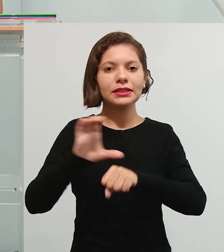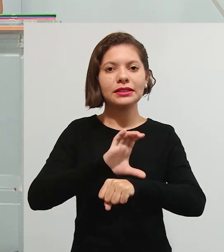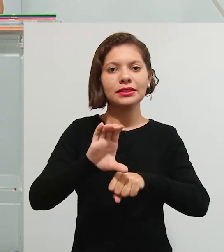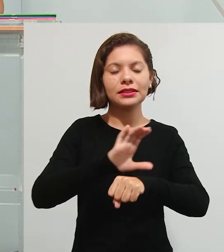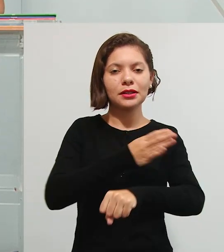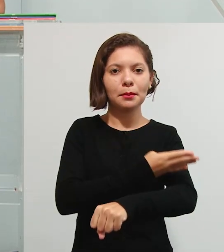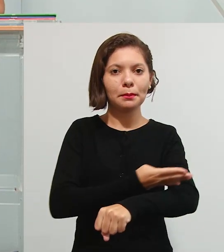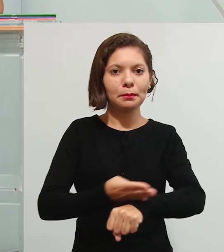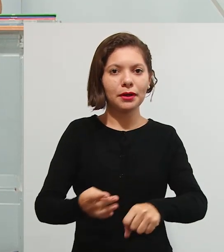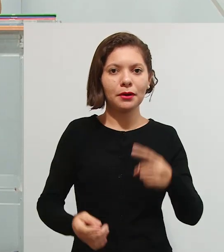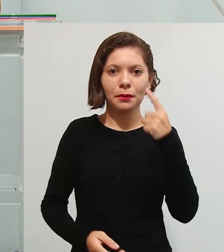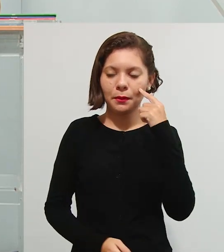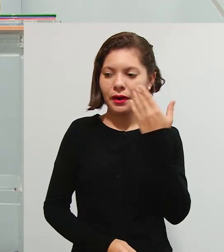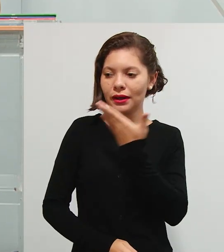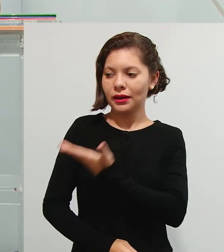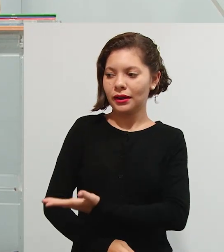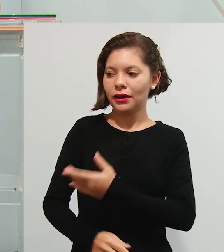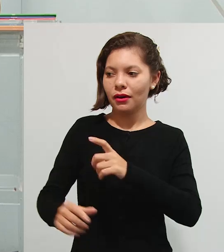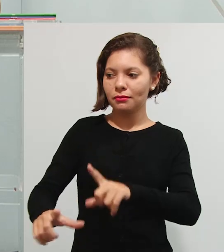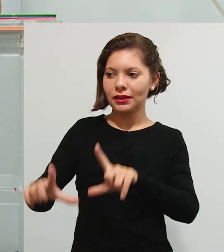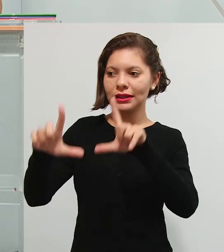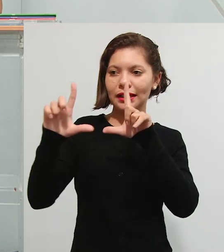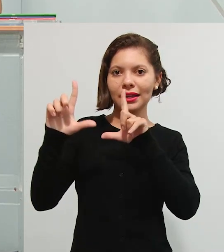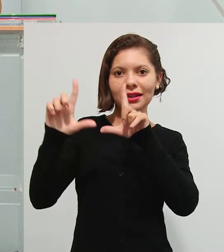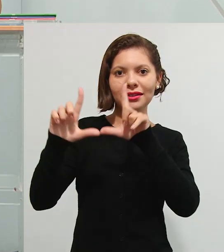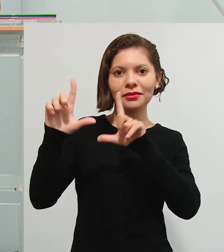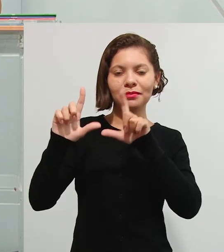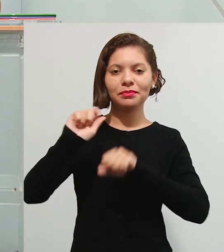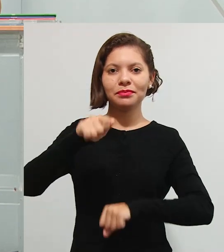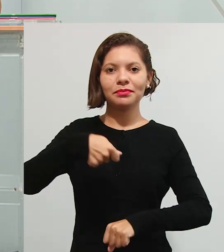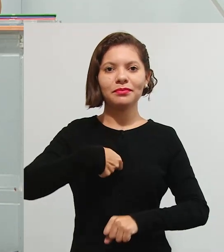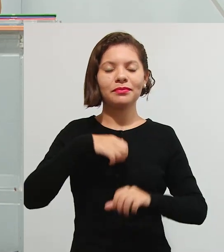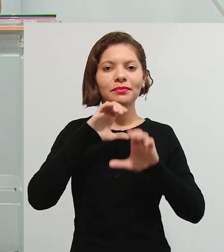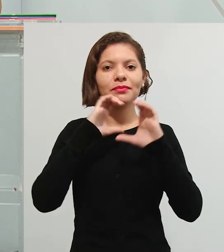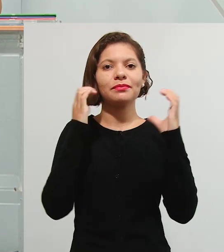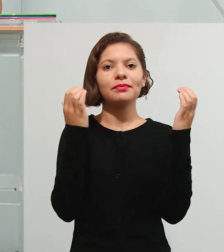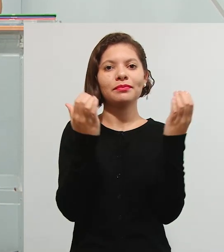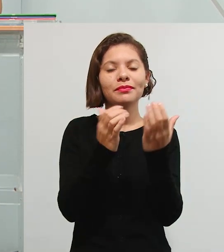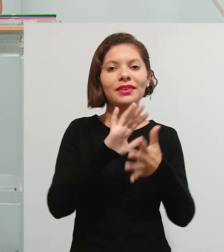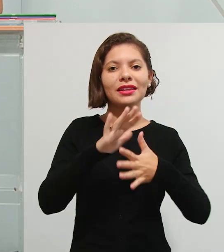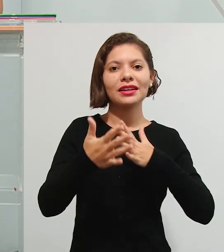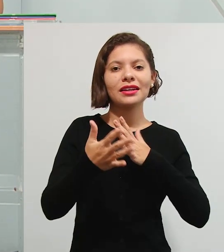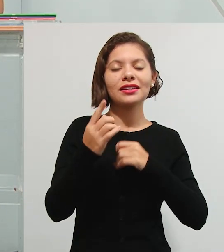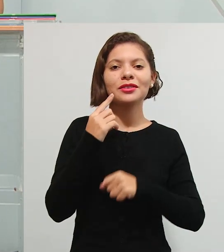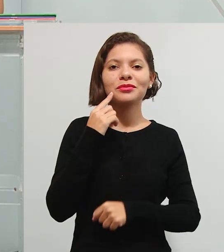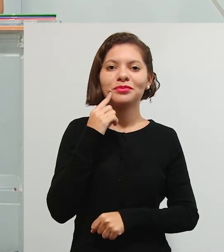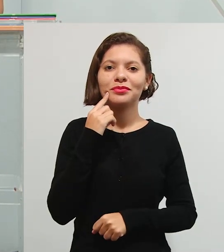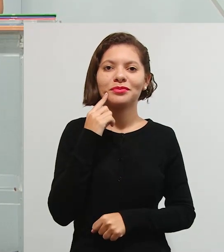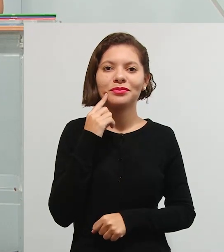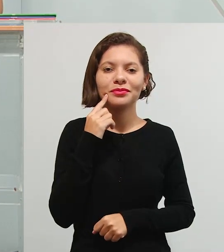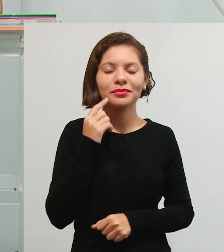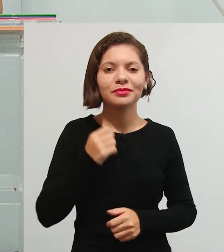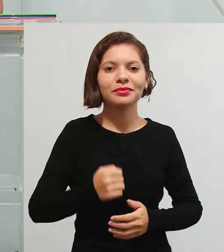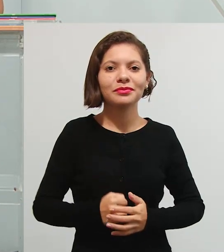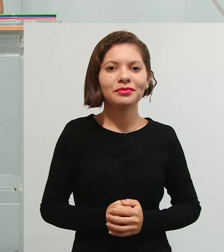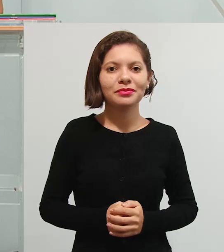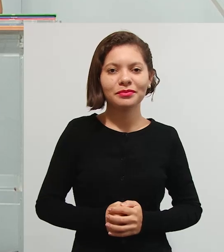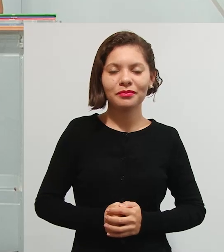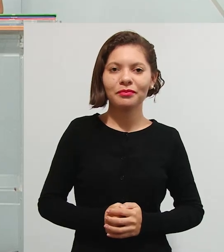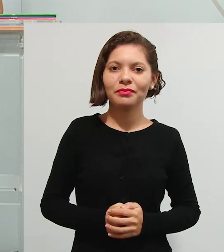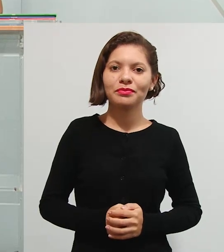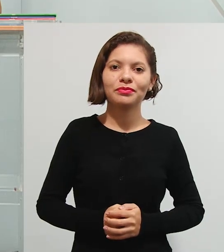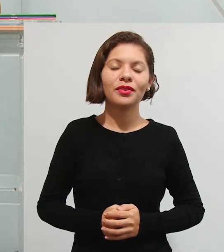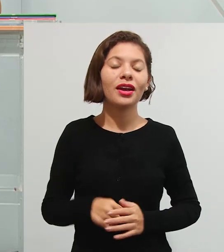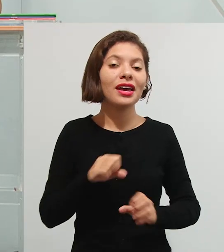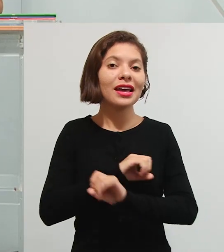branco. À minha direita, a nossa tela interativa. E o meu sinal para a comunidade Libras é Anabela. A gente